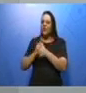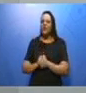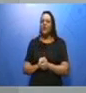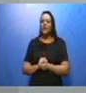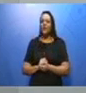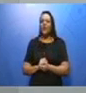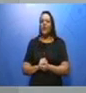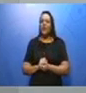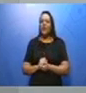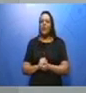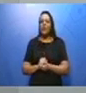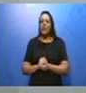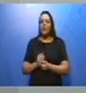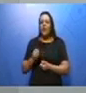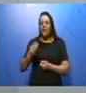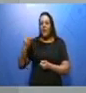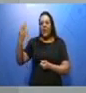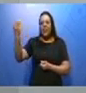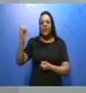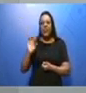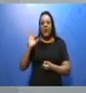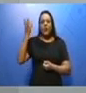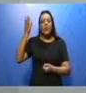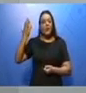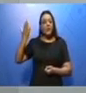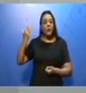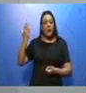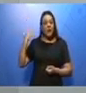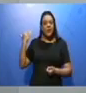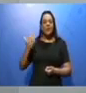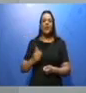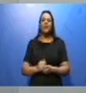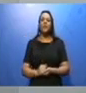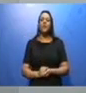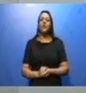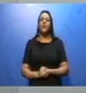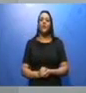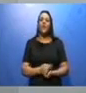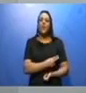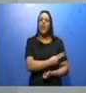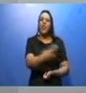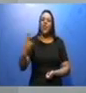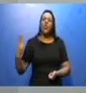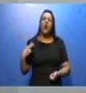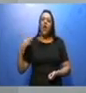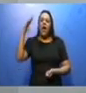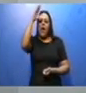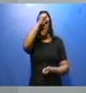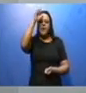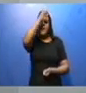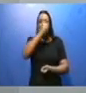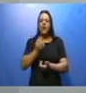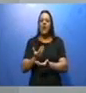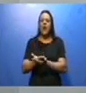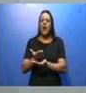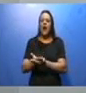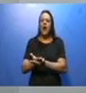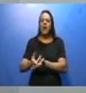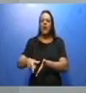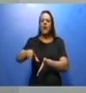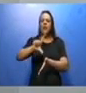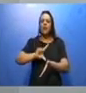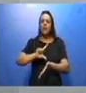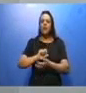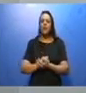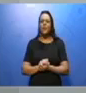realmente que se passou numa viagem. E nós vimos em aulas anteriores, nós estudamos sobre narrativas de